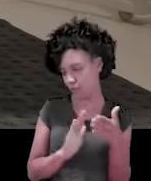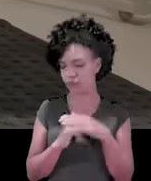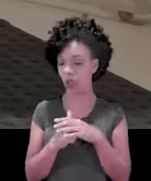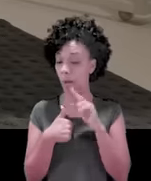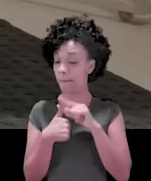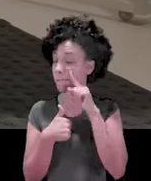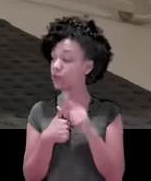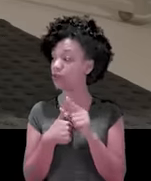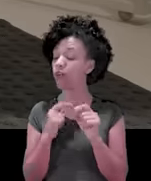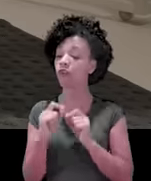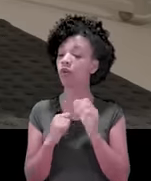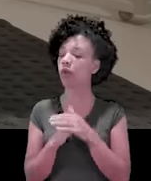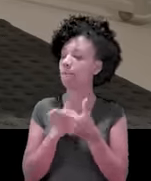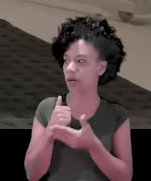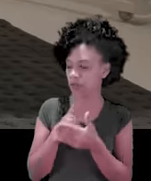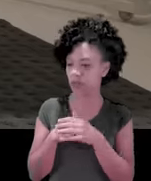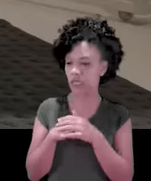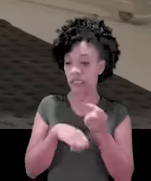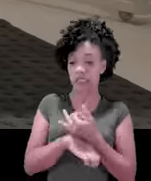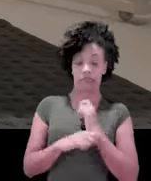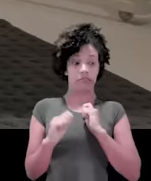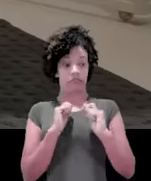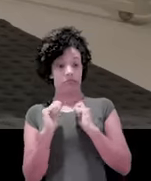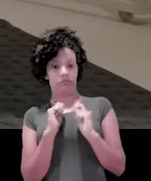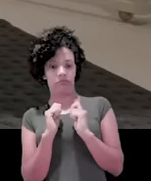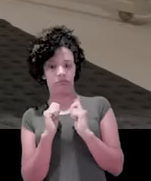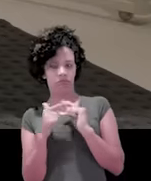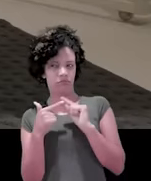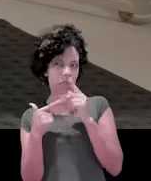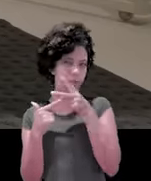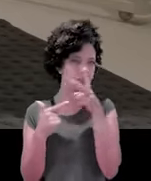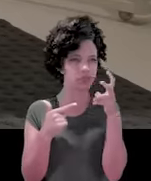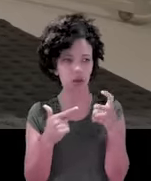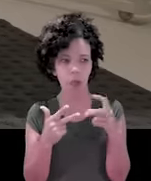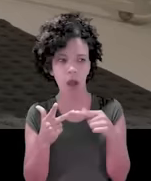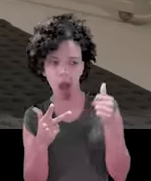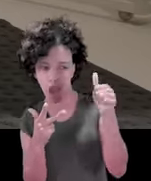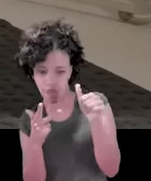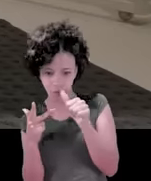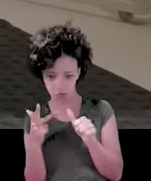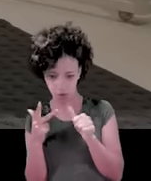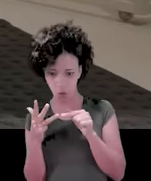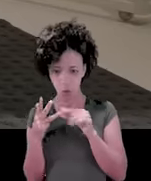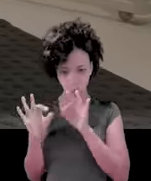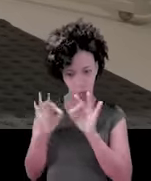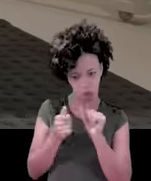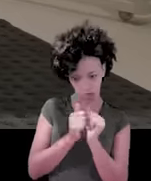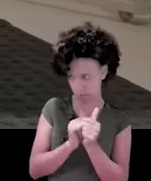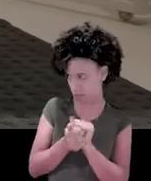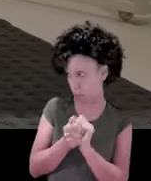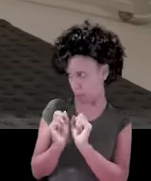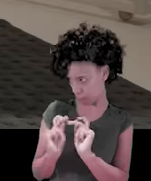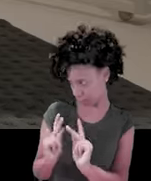turnê água o primeiro dia foi um dia baseado em adrenalina percepção noção construção